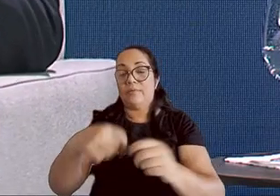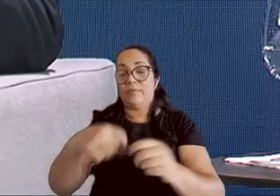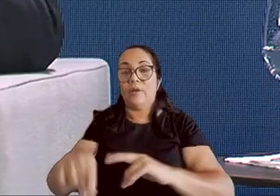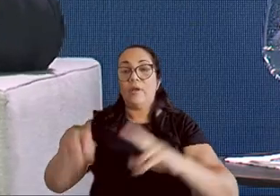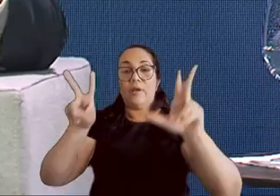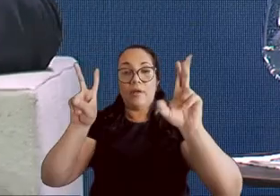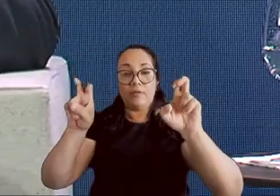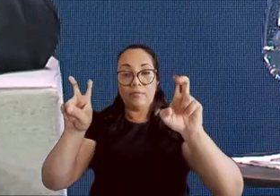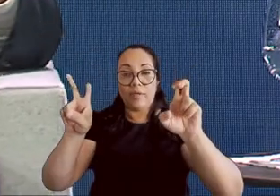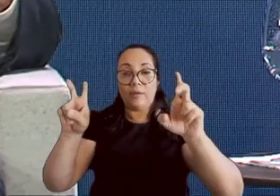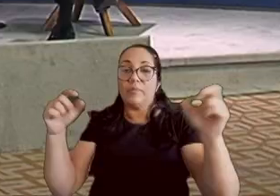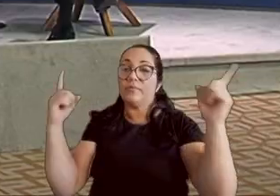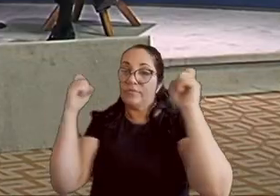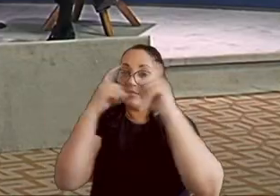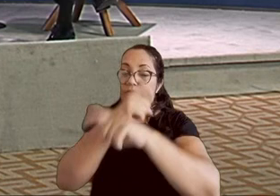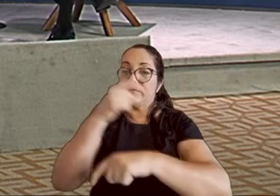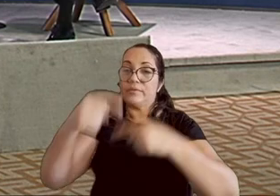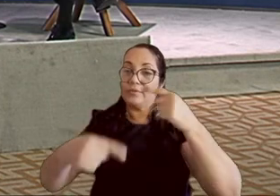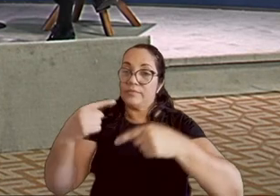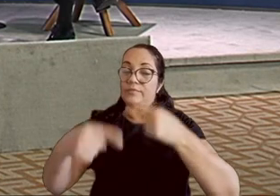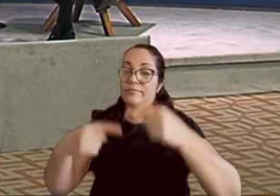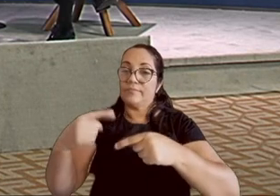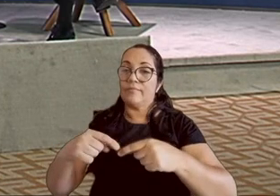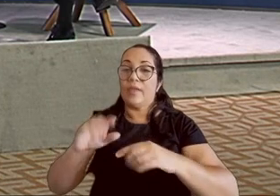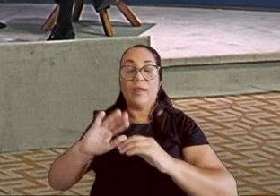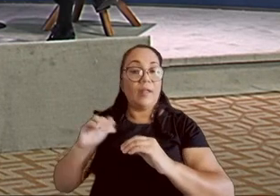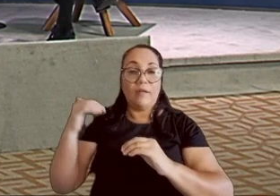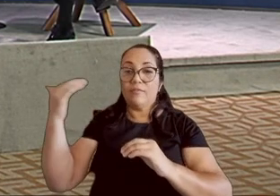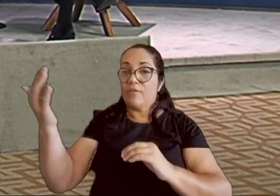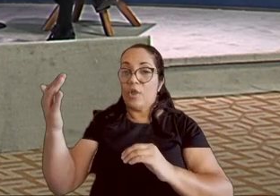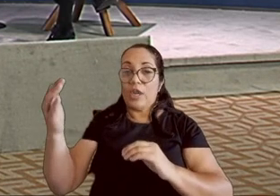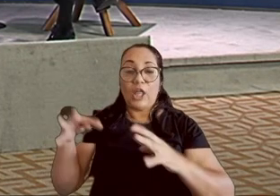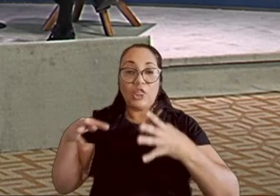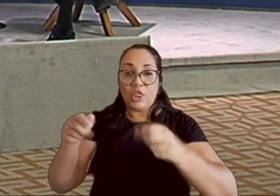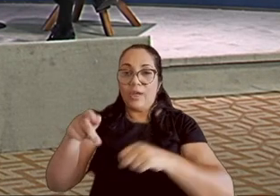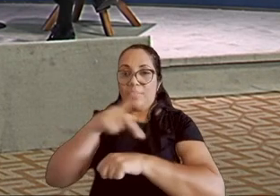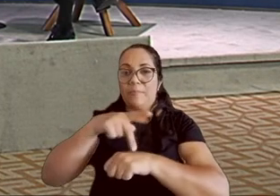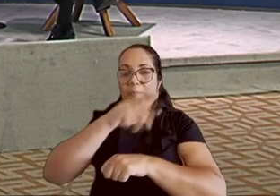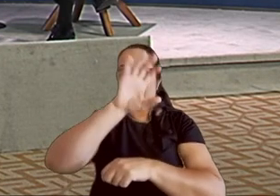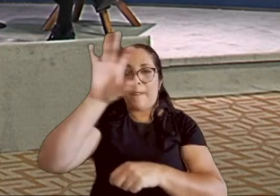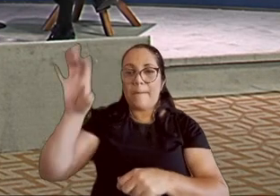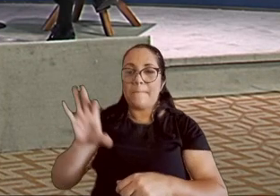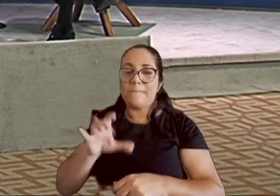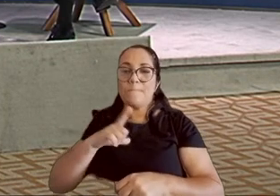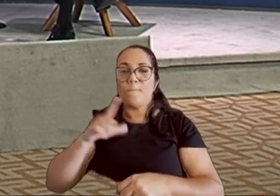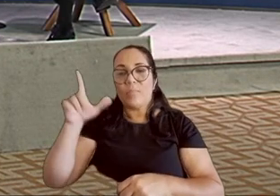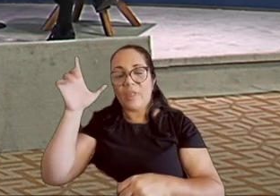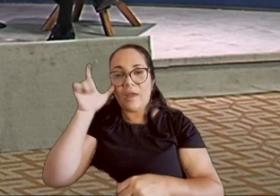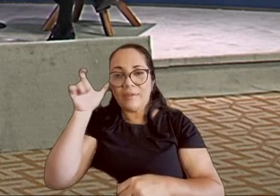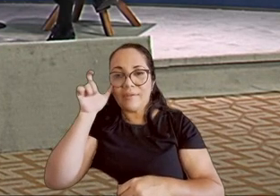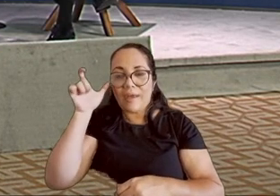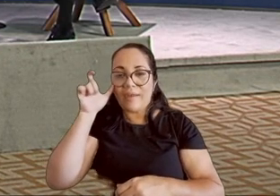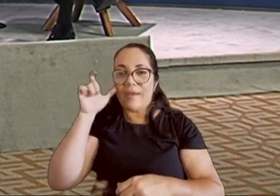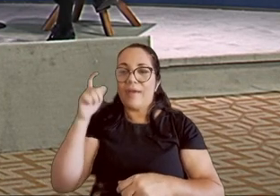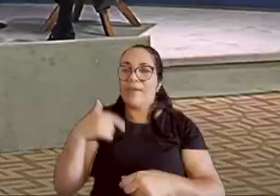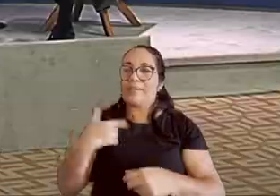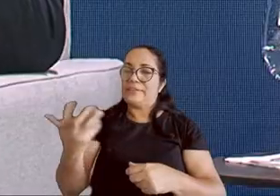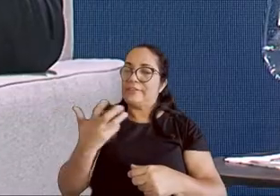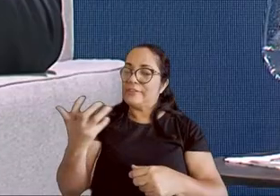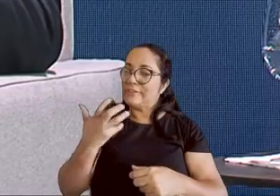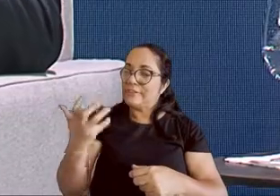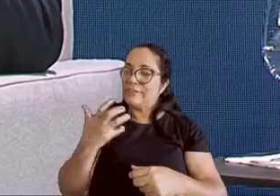captar E lá fora todo mundo tem interesse né a gente já enfim teve algumas conversas montar a carteira de saneamento uma carteira de